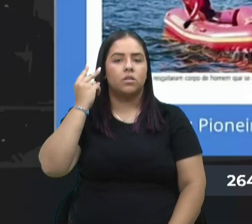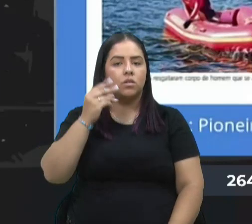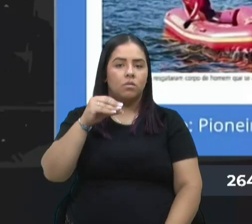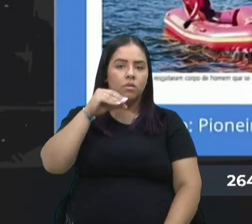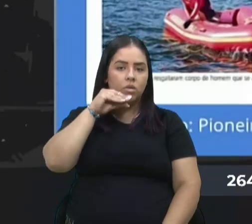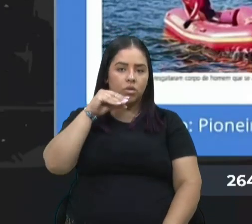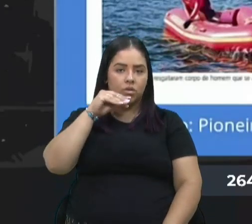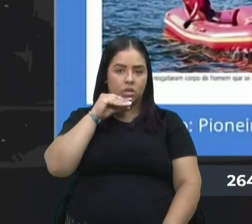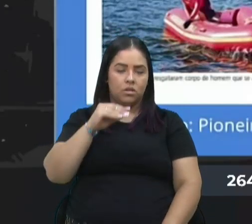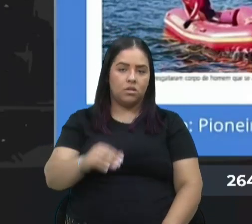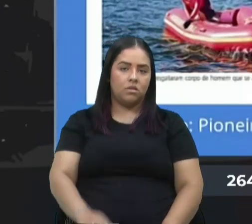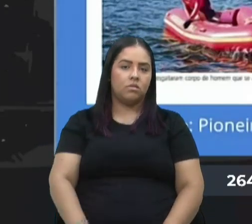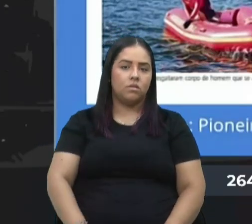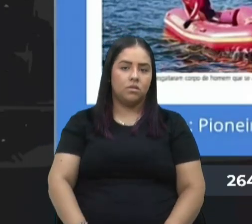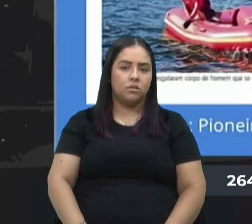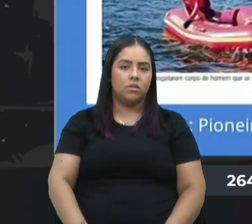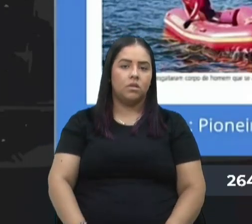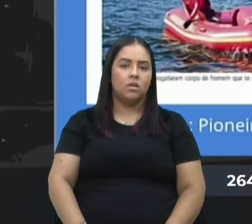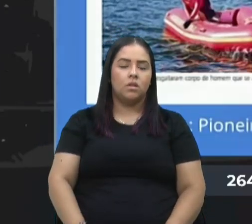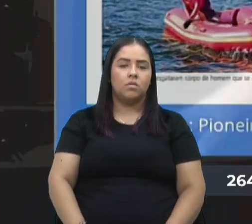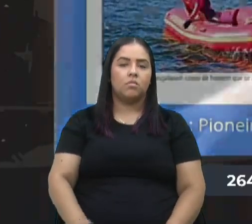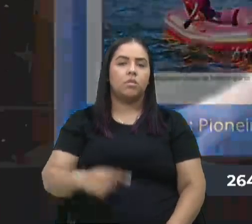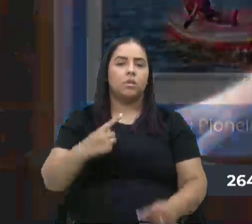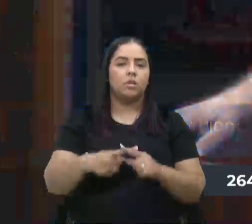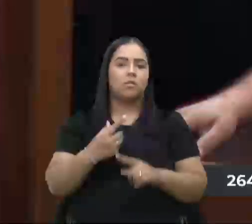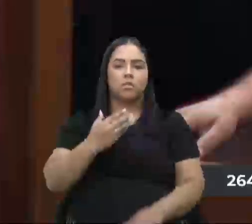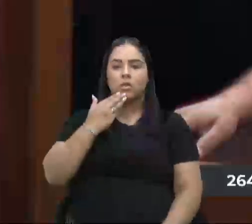Bortola, que tem cobrado do governo